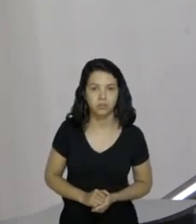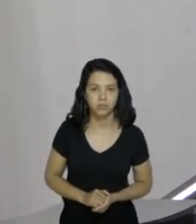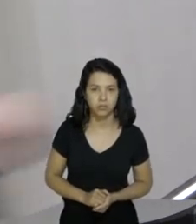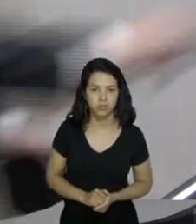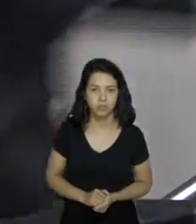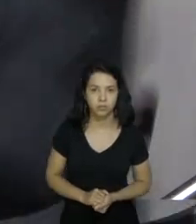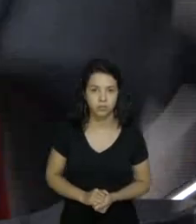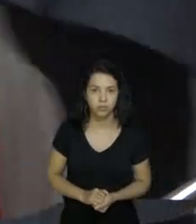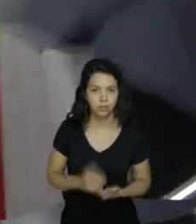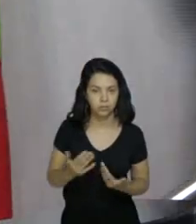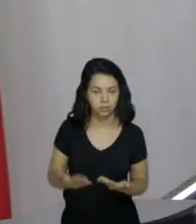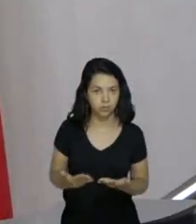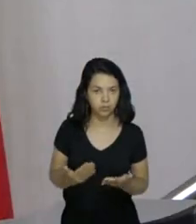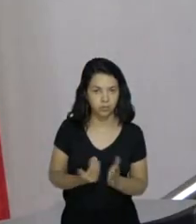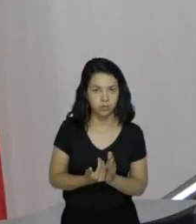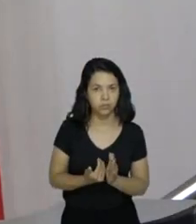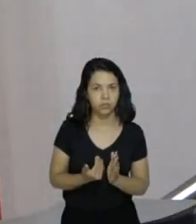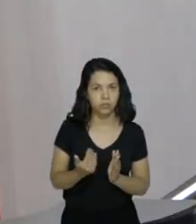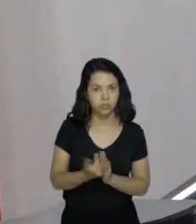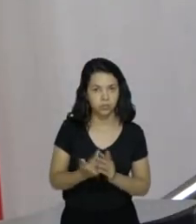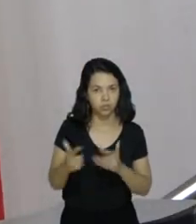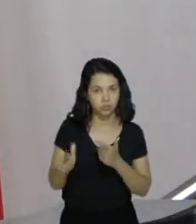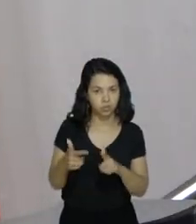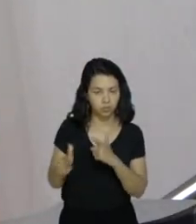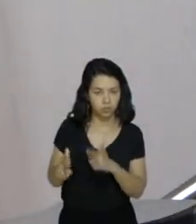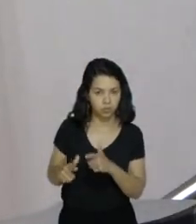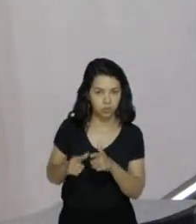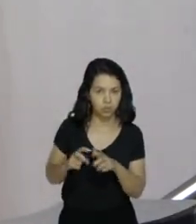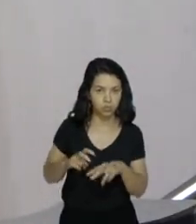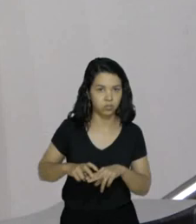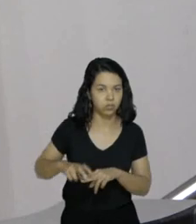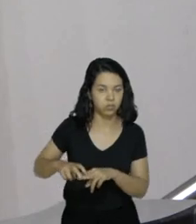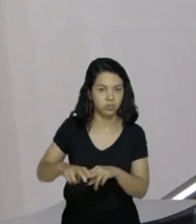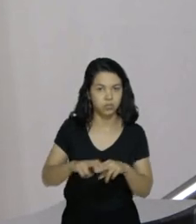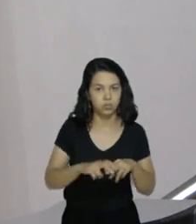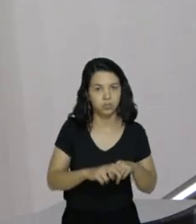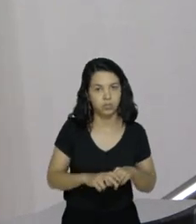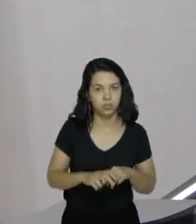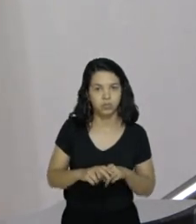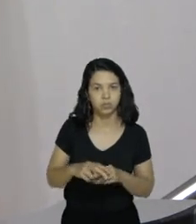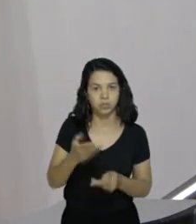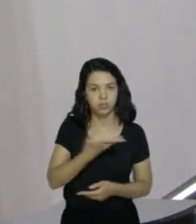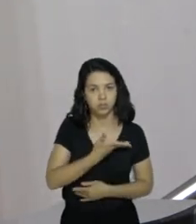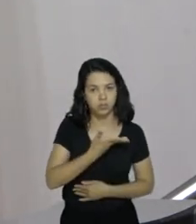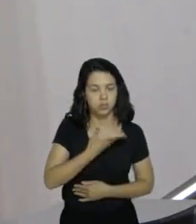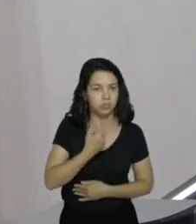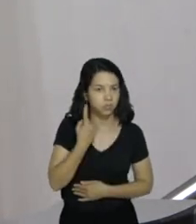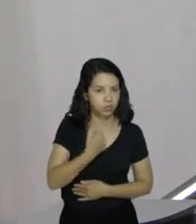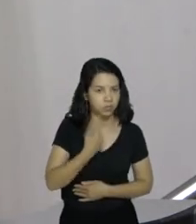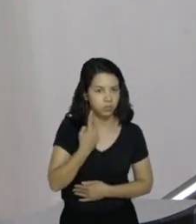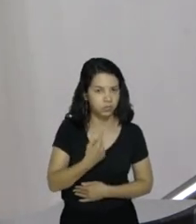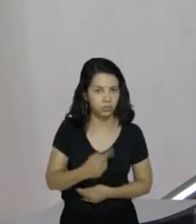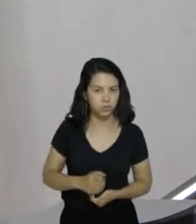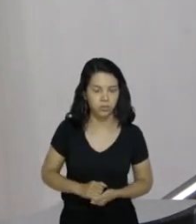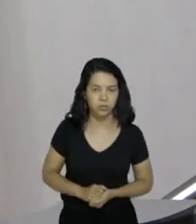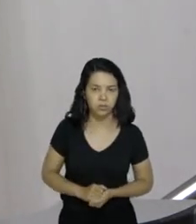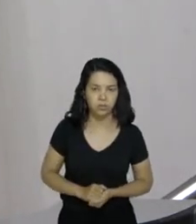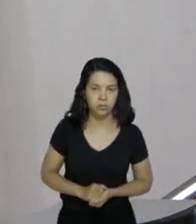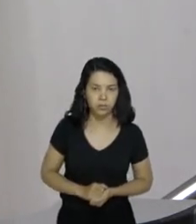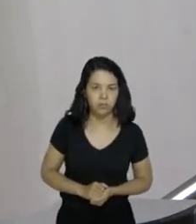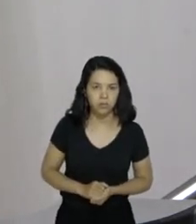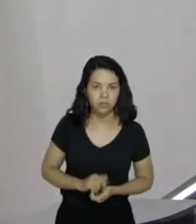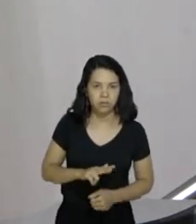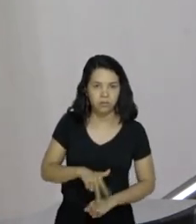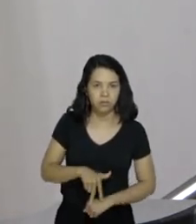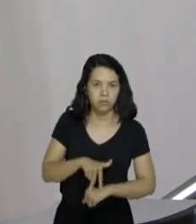a sua excelência, todos os demais membros da mesa, queridos amigos e amigas, deputados, deputadas. Uso essa